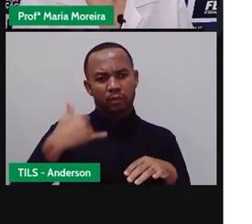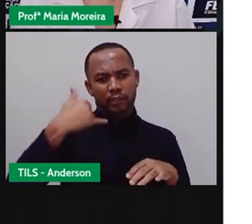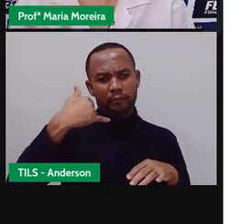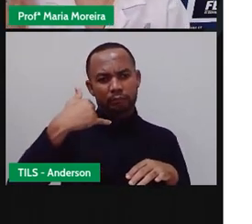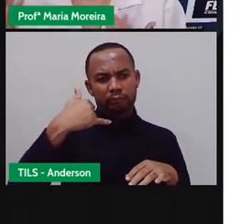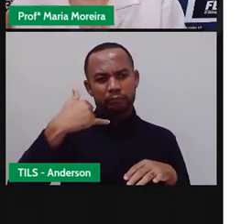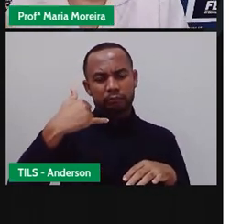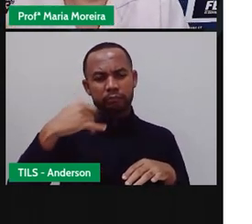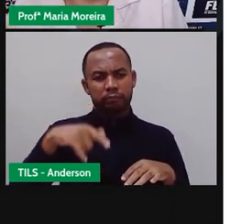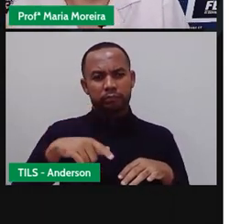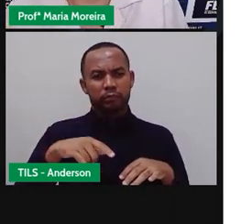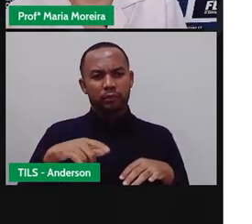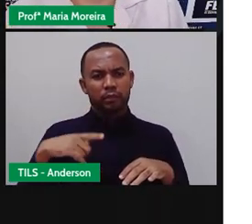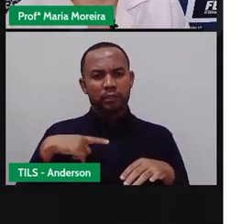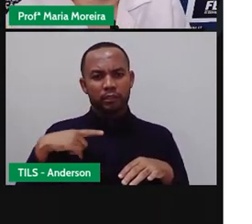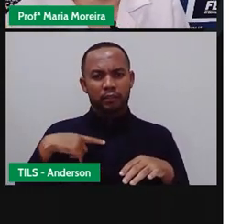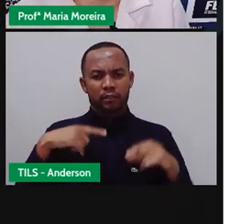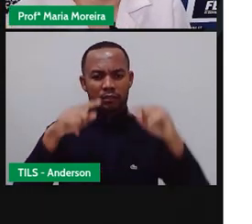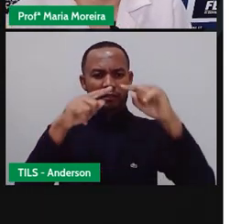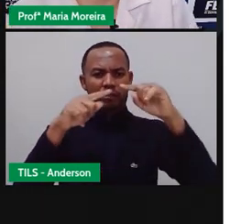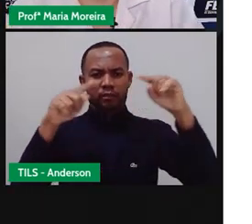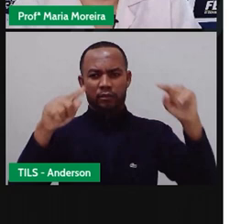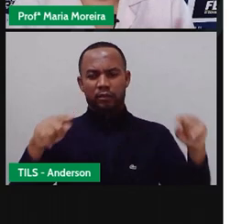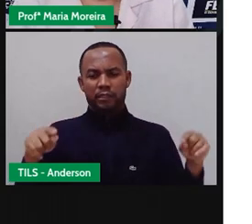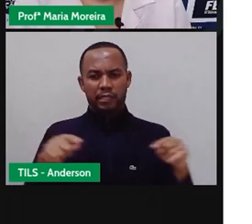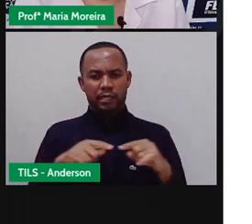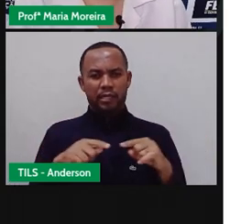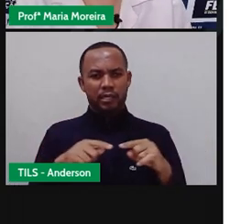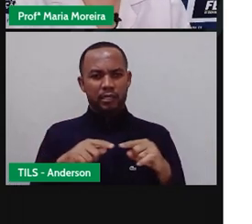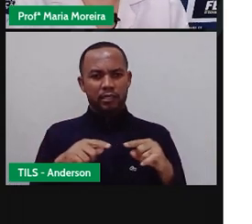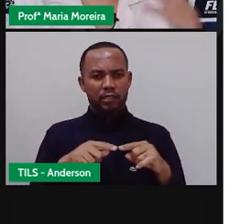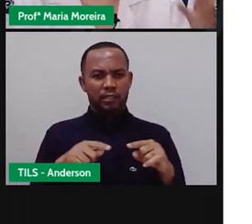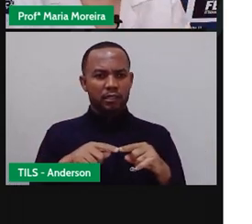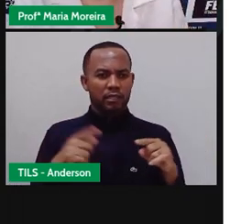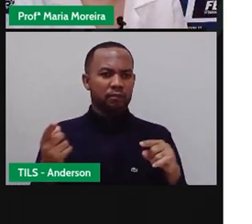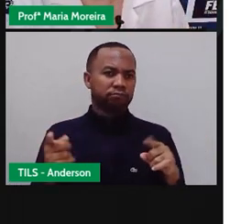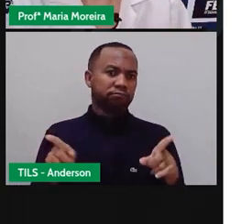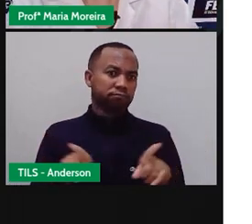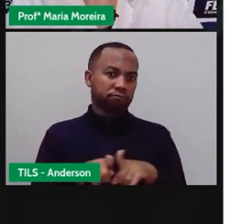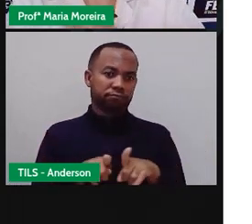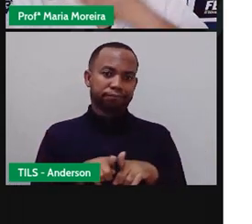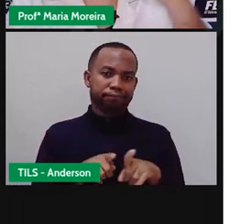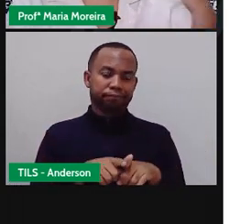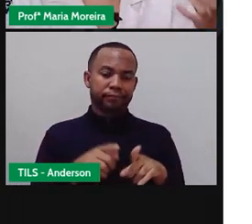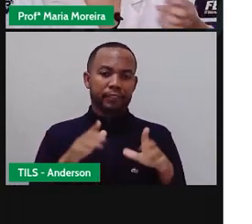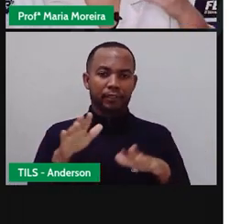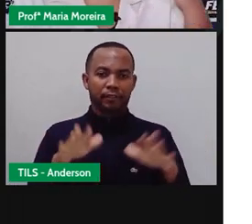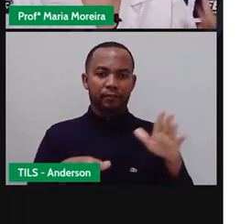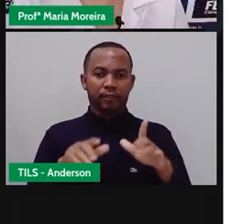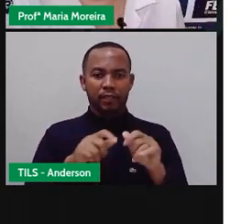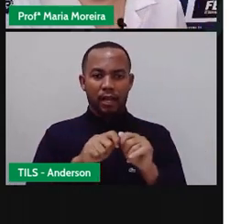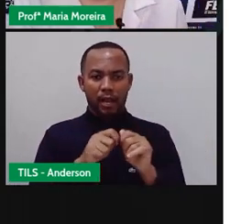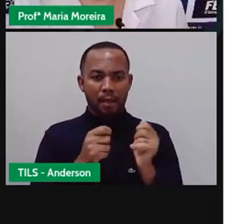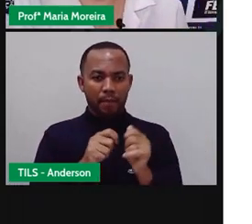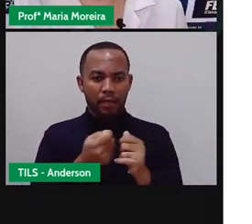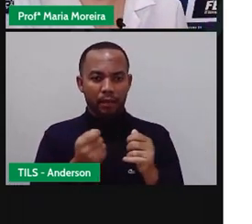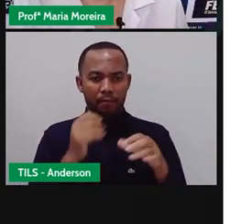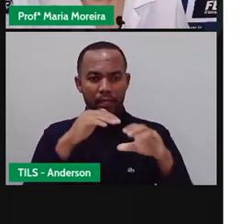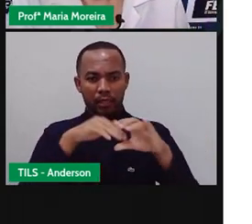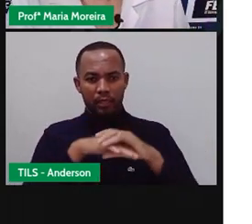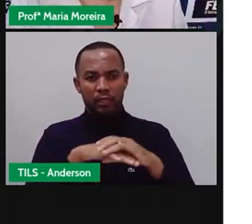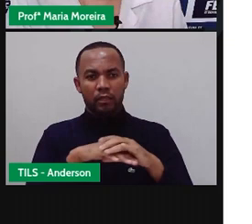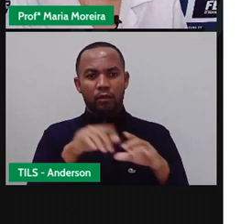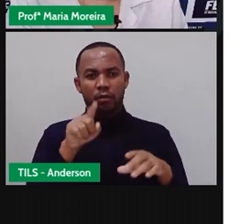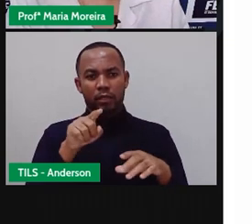memória tenta minhas caixas de som que acabam aí rompendo nessa burritas as partes os componentes de uma